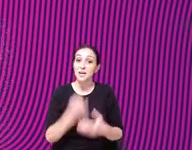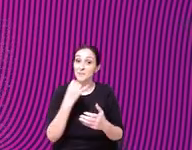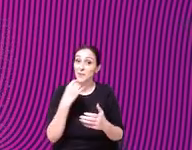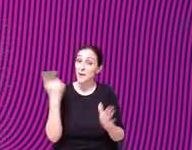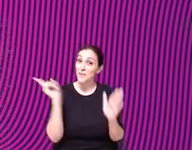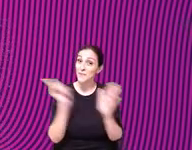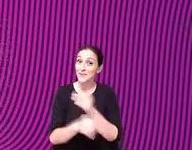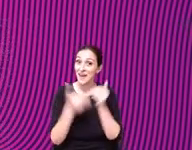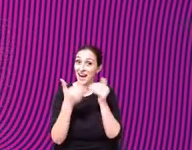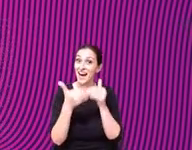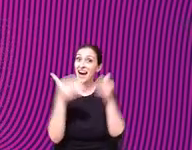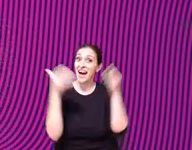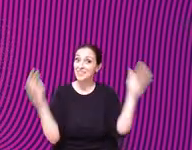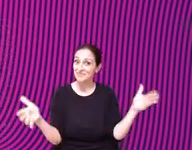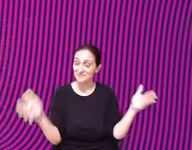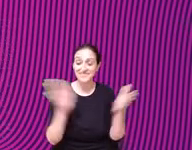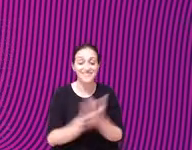ampla.